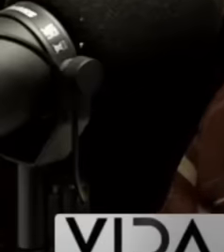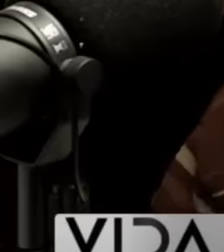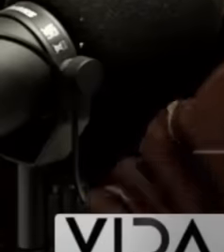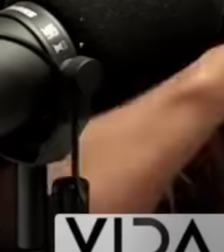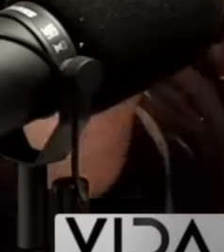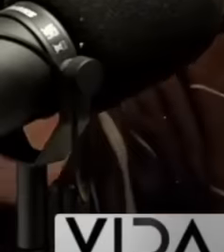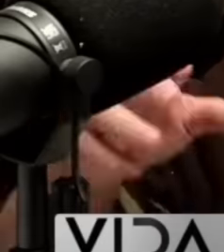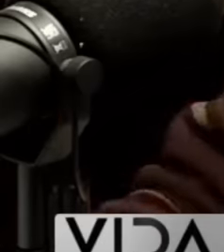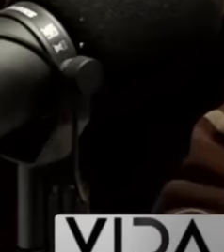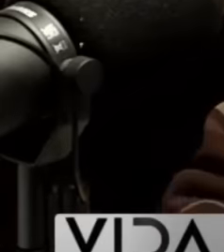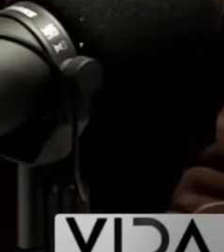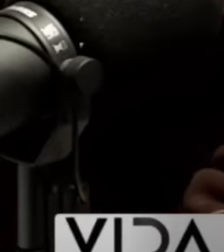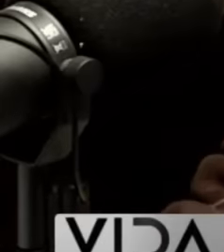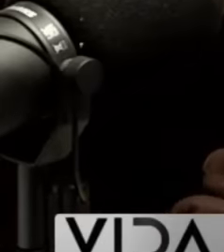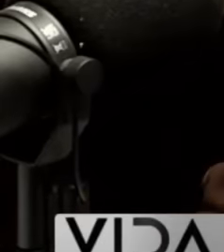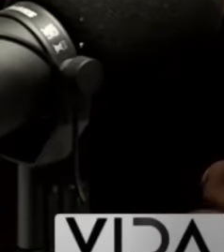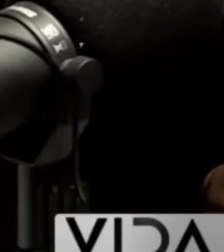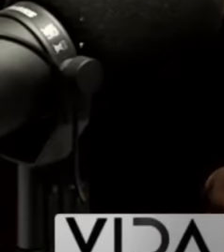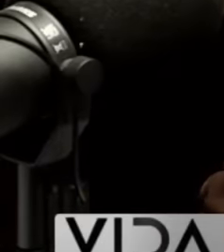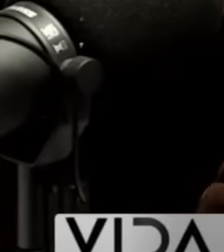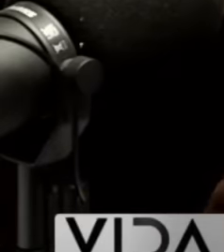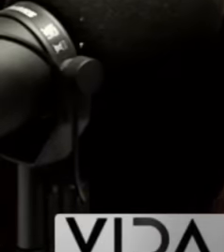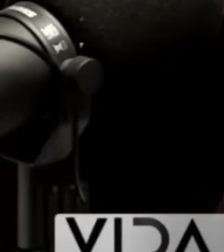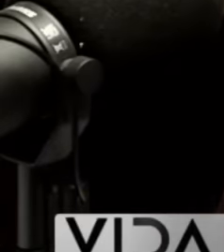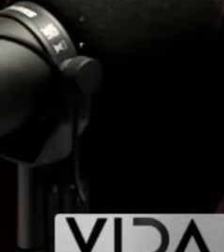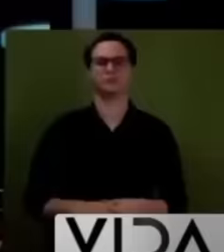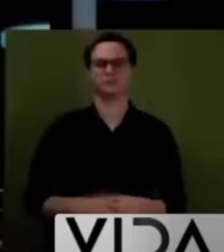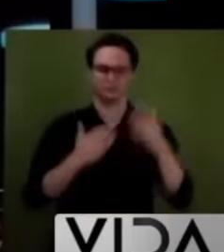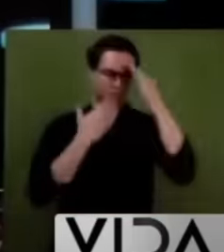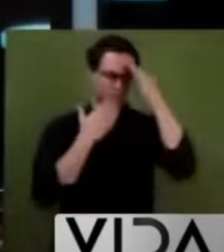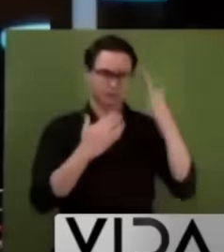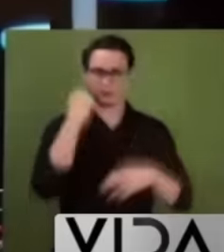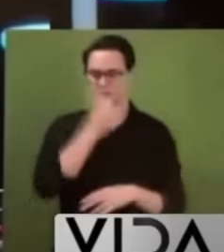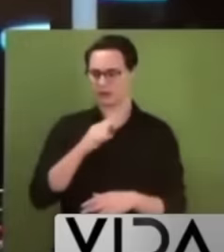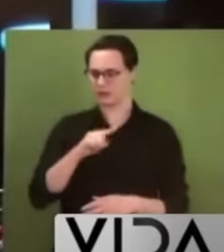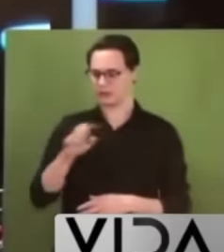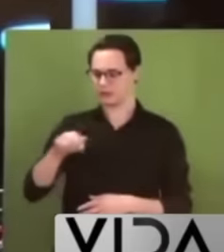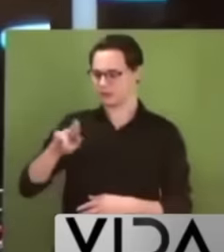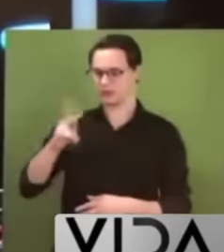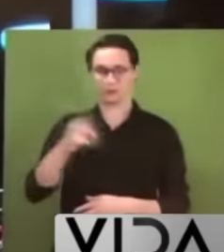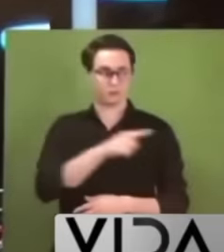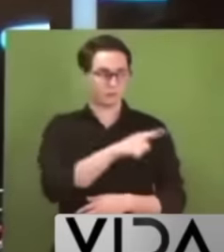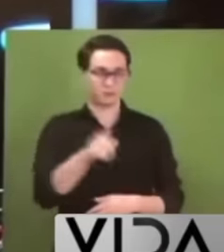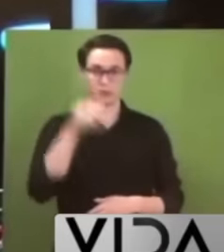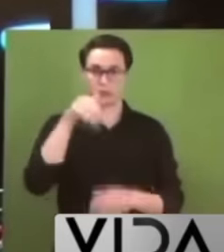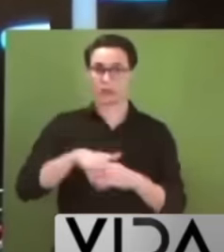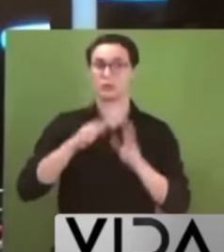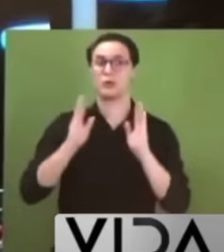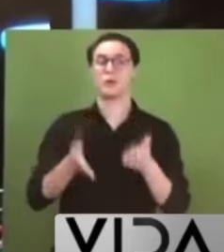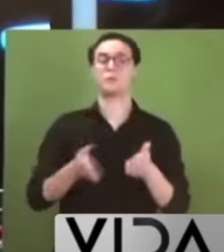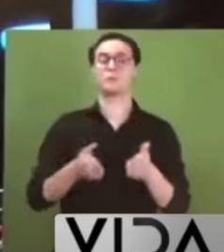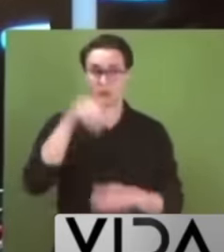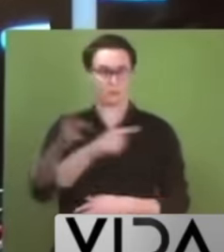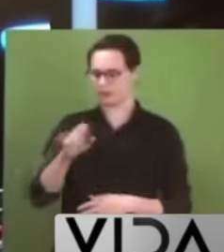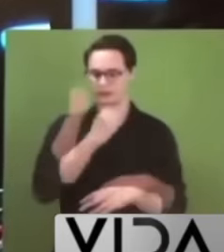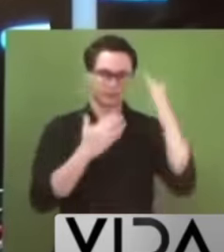iremos publicar no mundo todo não no Brasil todo mas no mundo todo novo vai lá O Grande Momento encerrada a votação em turno